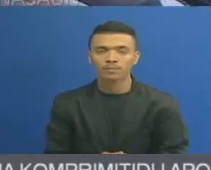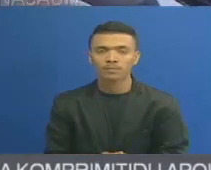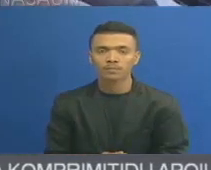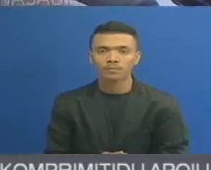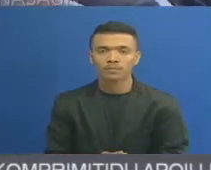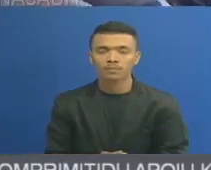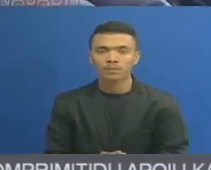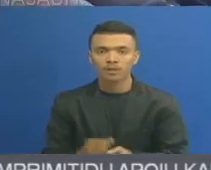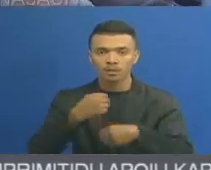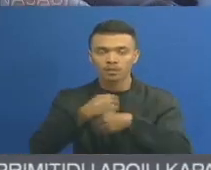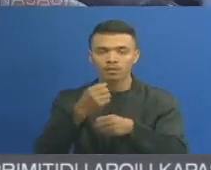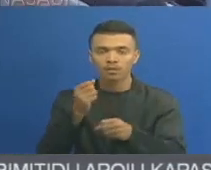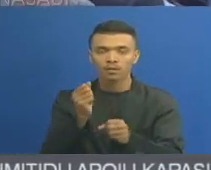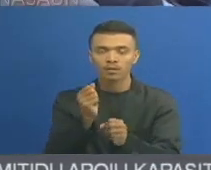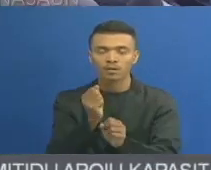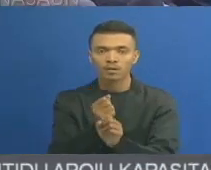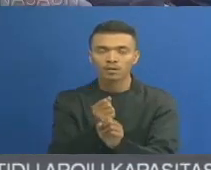A do Halo, por exemplo,